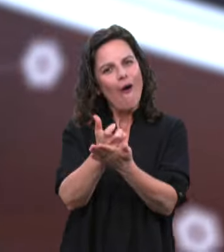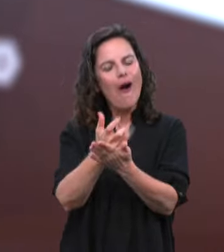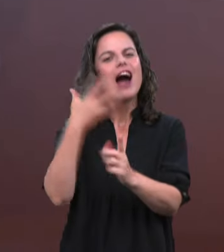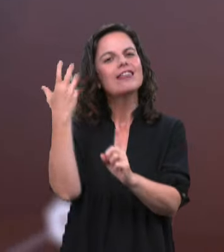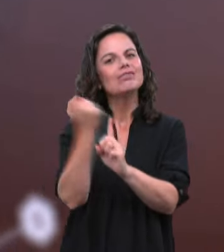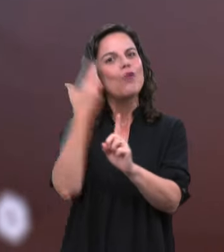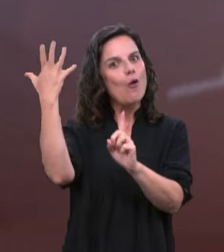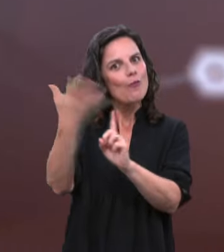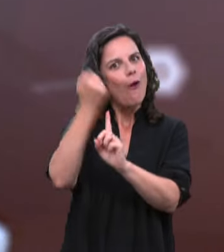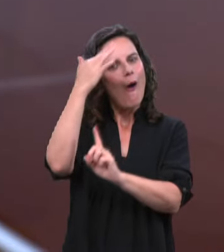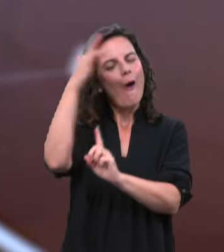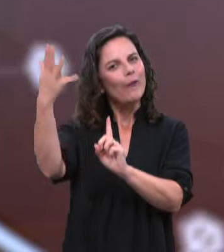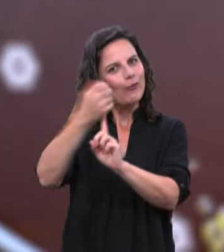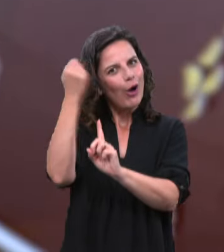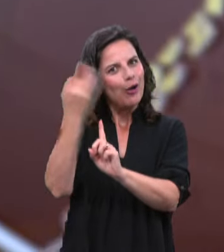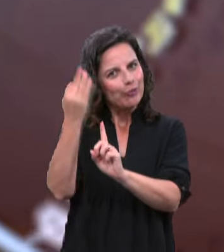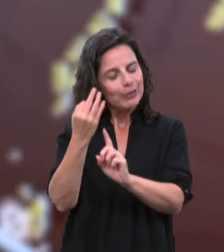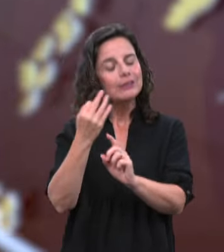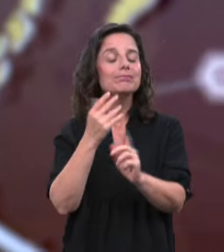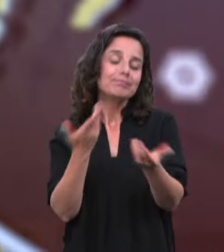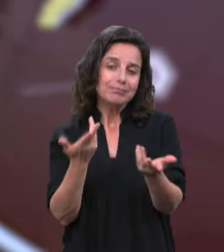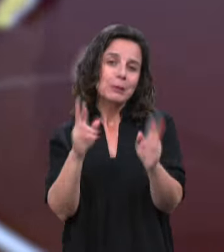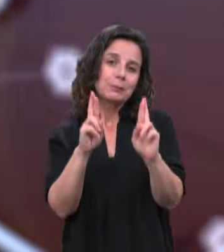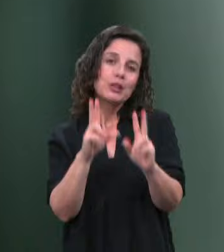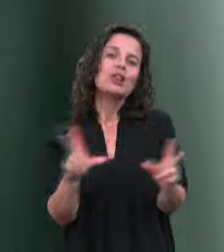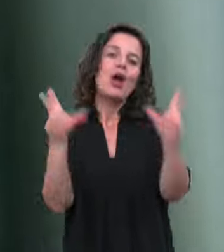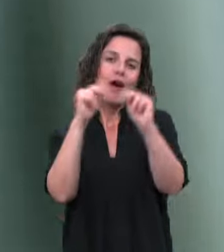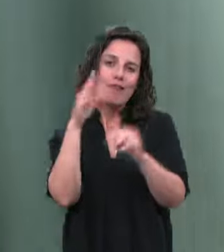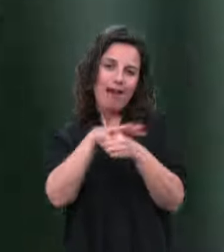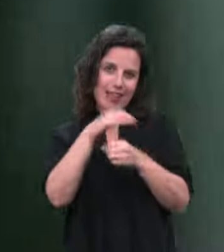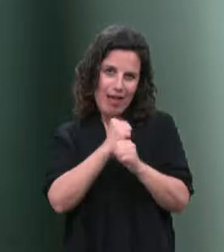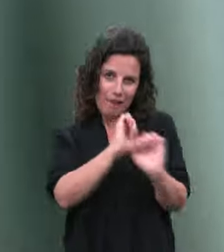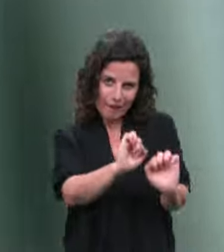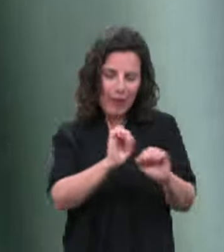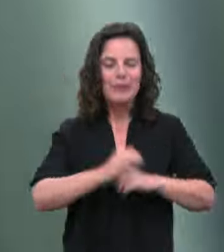realizado e novas perspectivas na área em que trabalha.